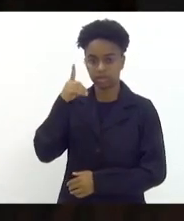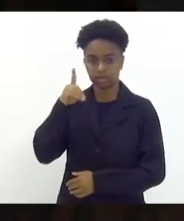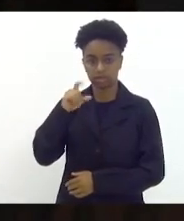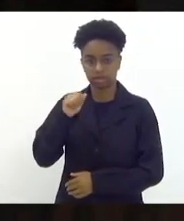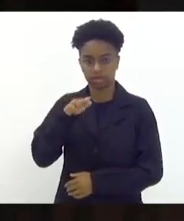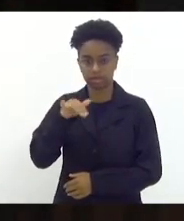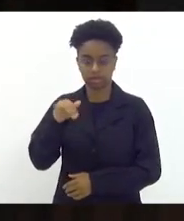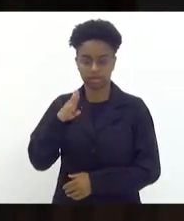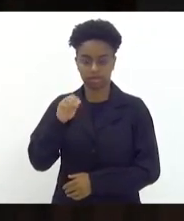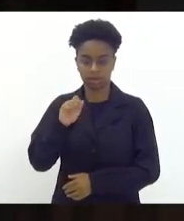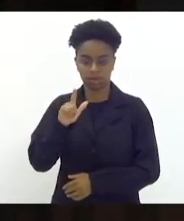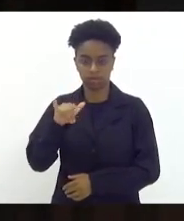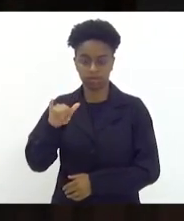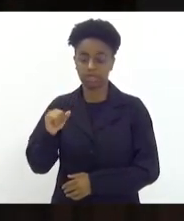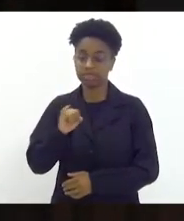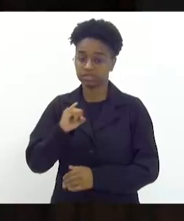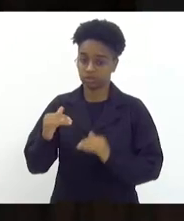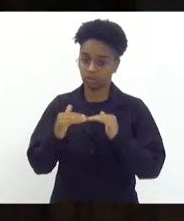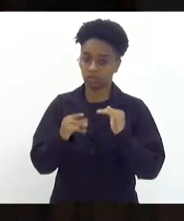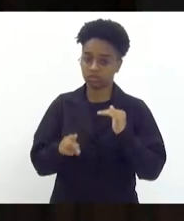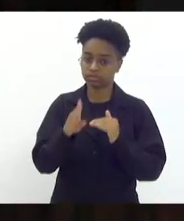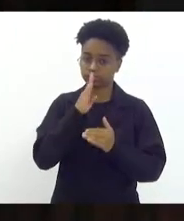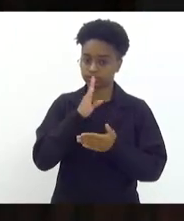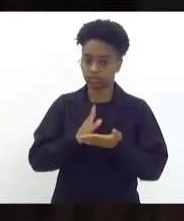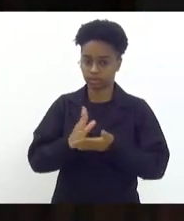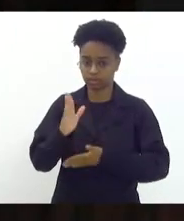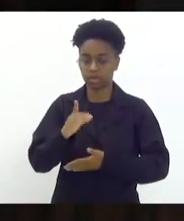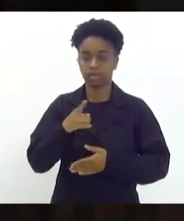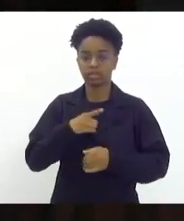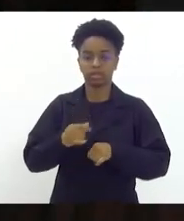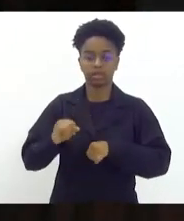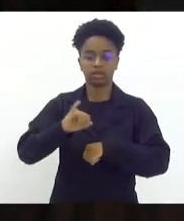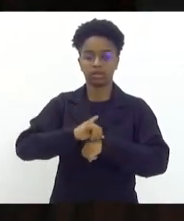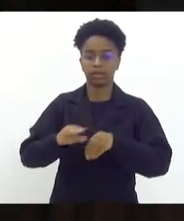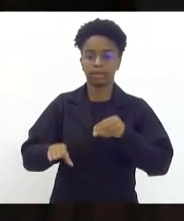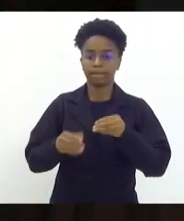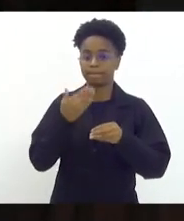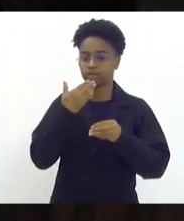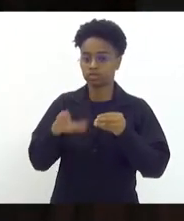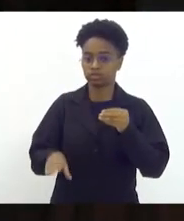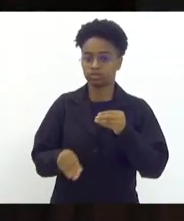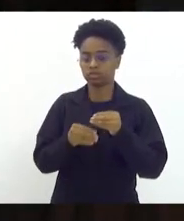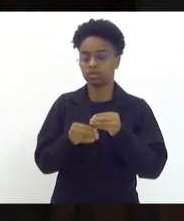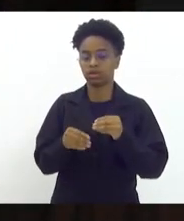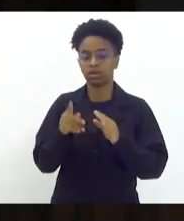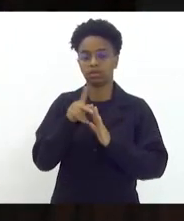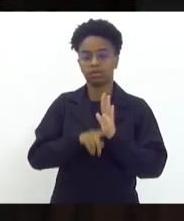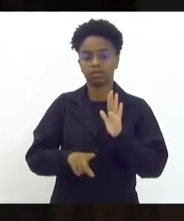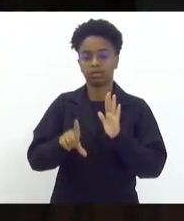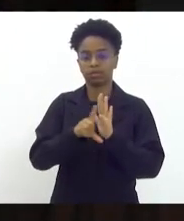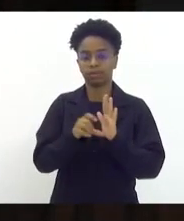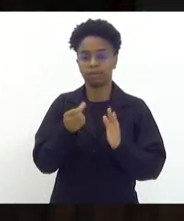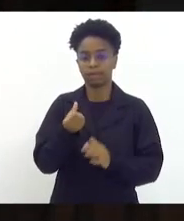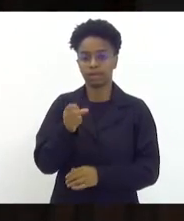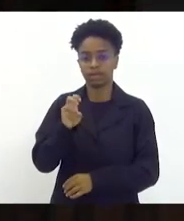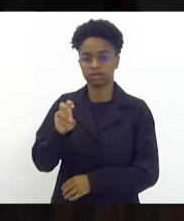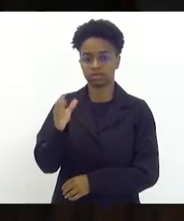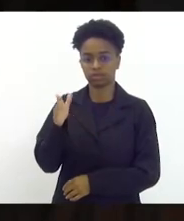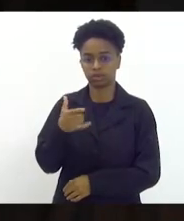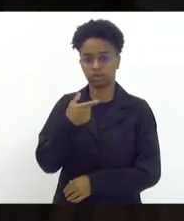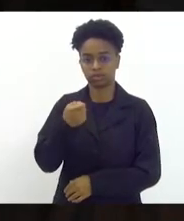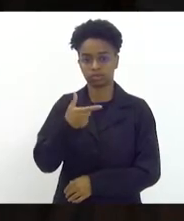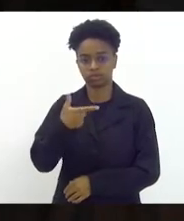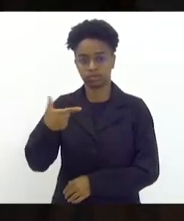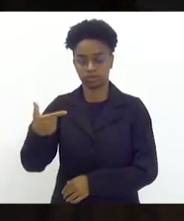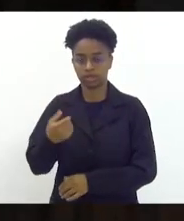disse como estão aprovada a sobremesa requerimento de inclusão na ordem do dia do projeto 65 de 22